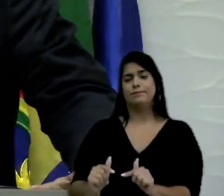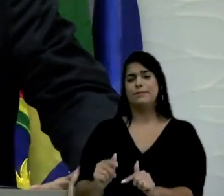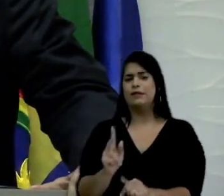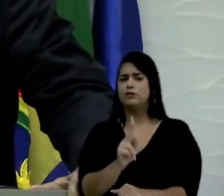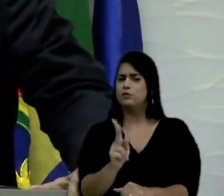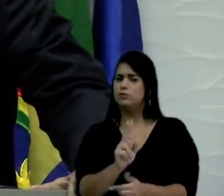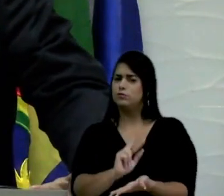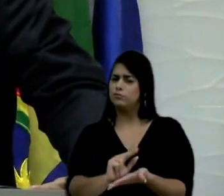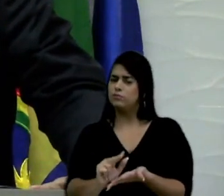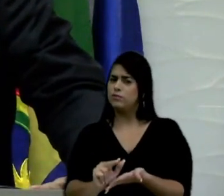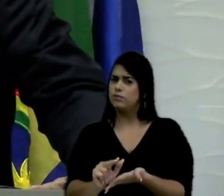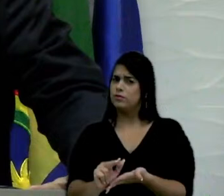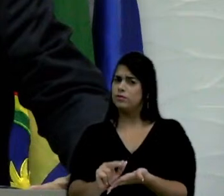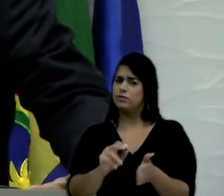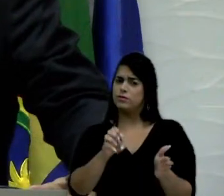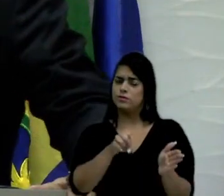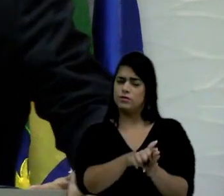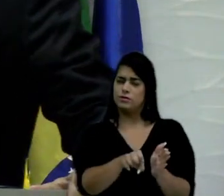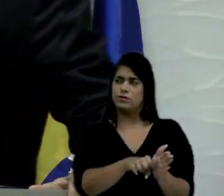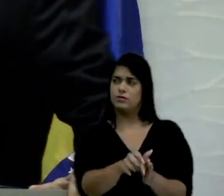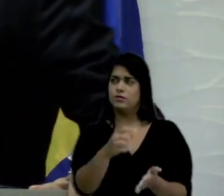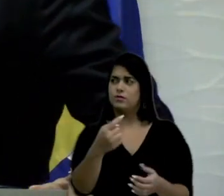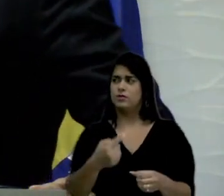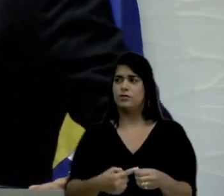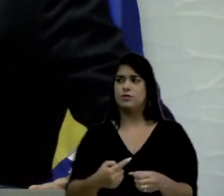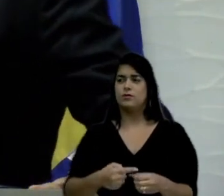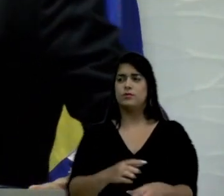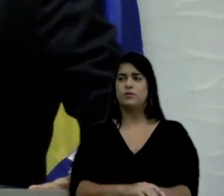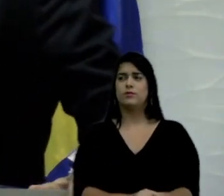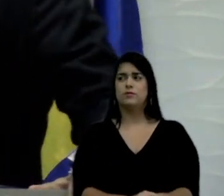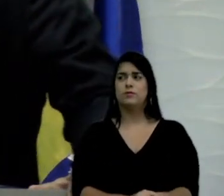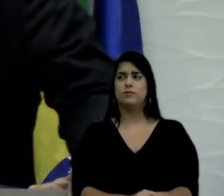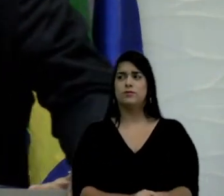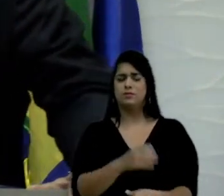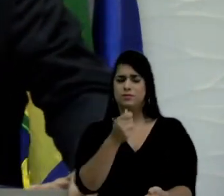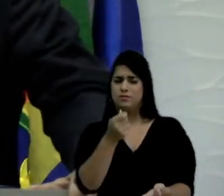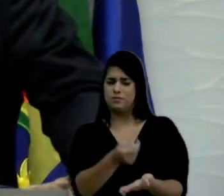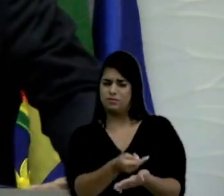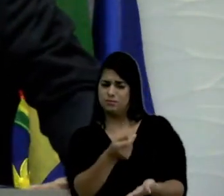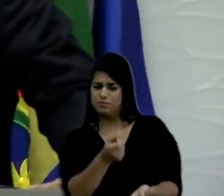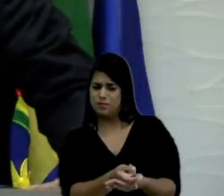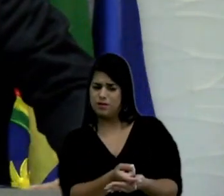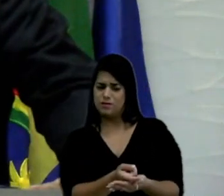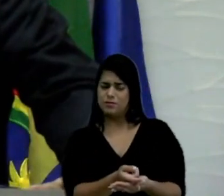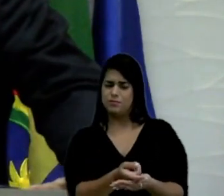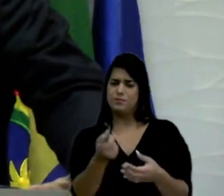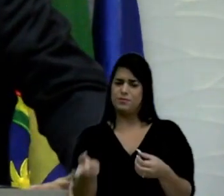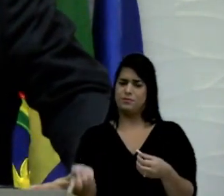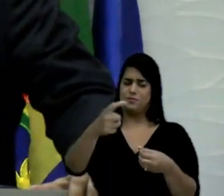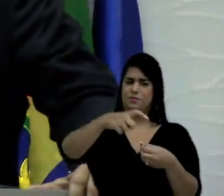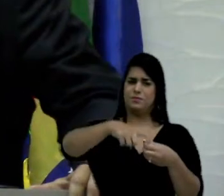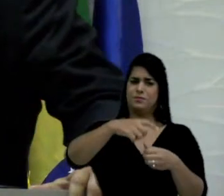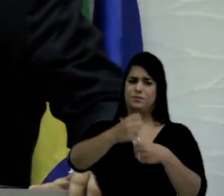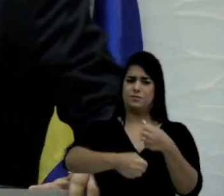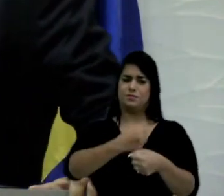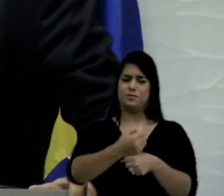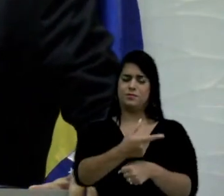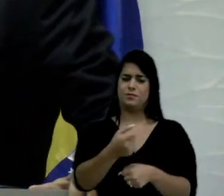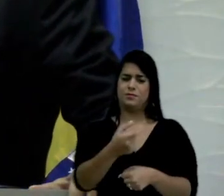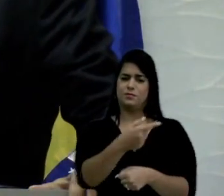professores efetivos do nosso município não pagou aí o retroativo deles de